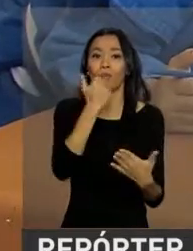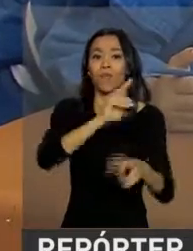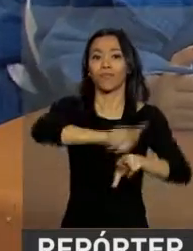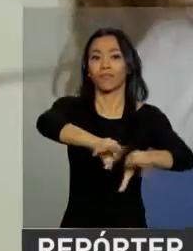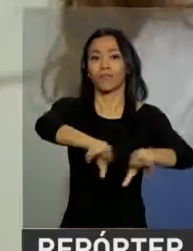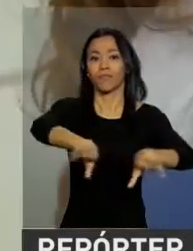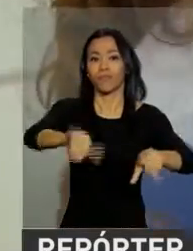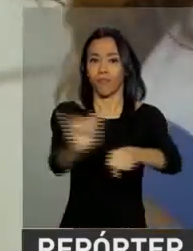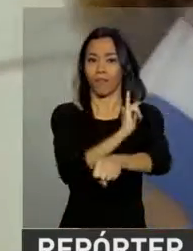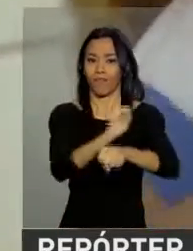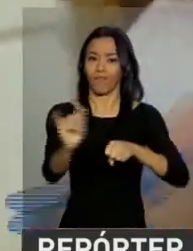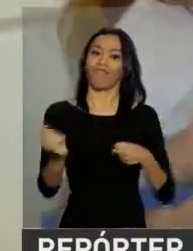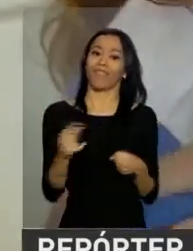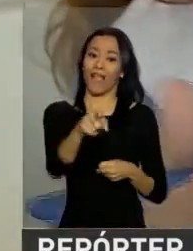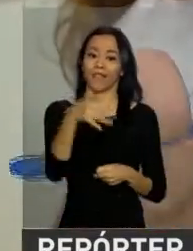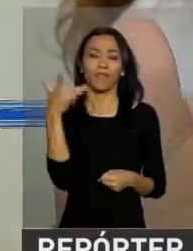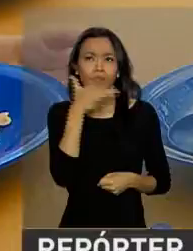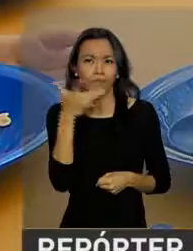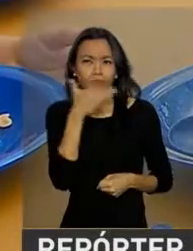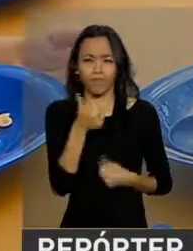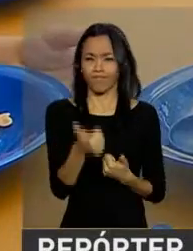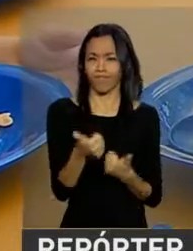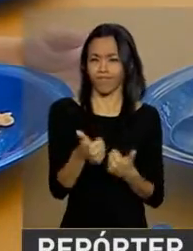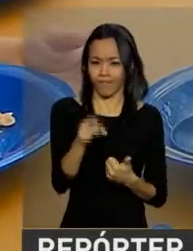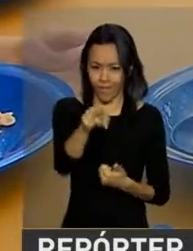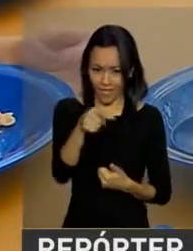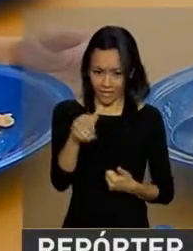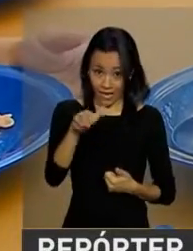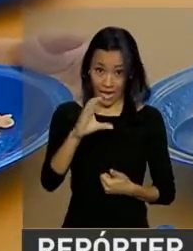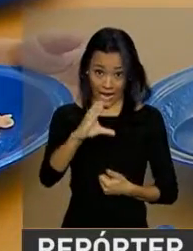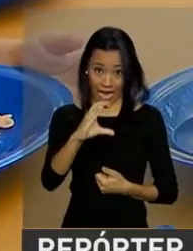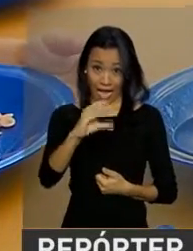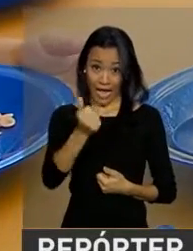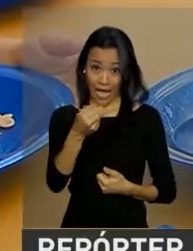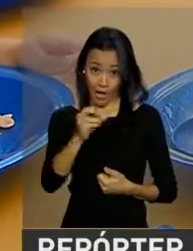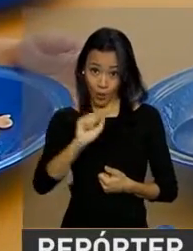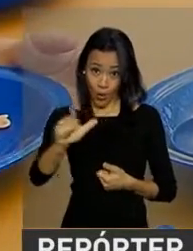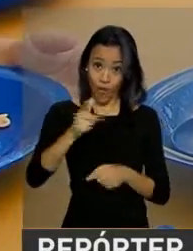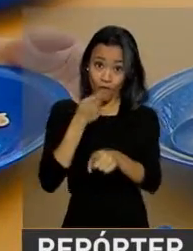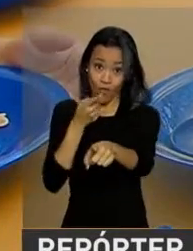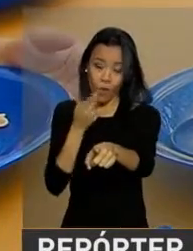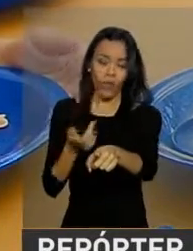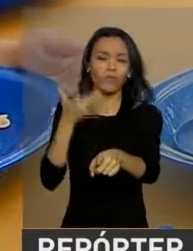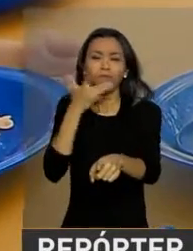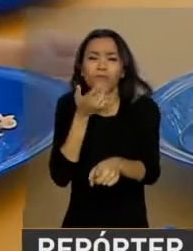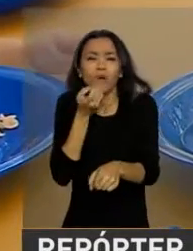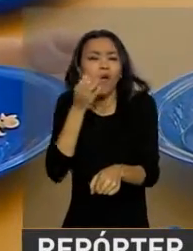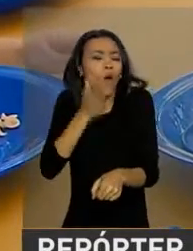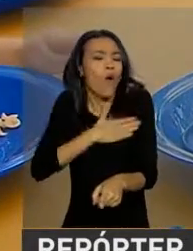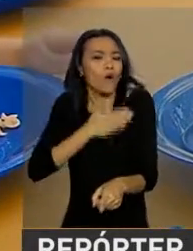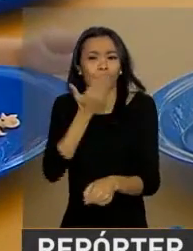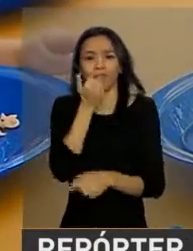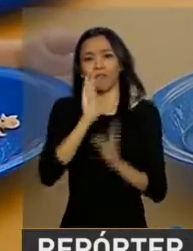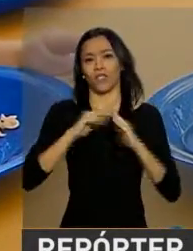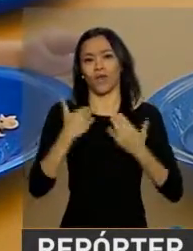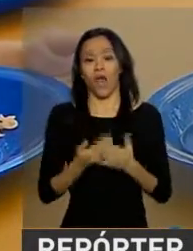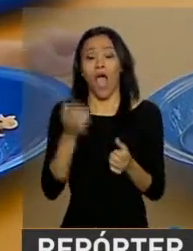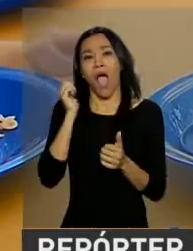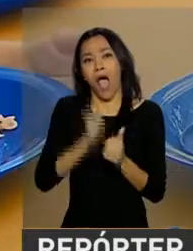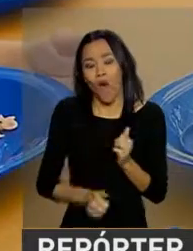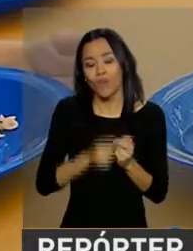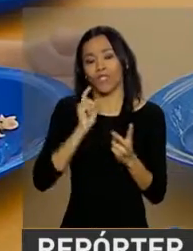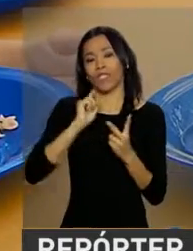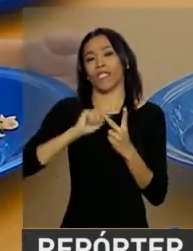alimentação conquistou o paladar das crianças a pequena carol tem na ponta da língua o que mais gosta de comer na escola arroz e